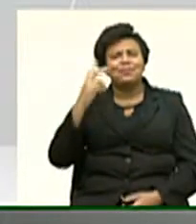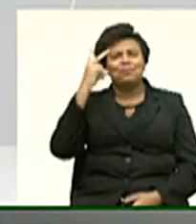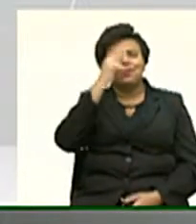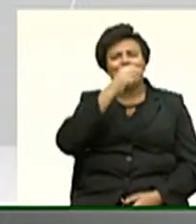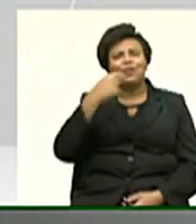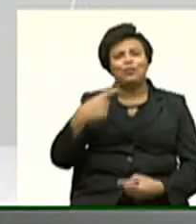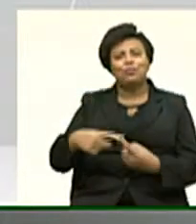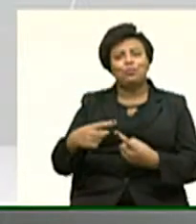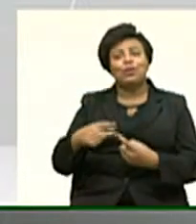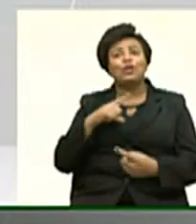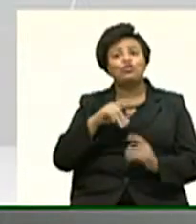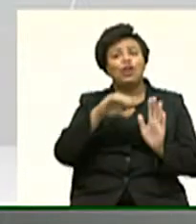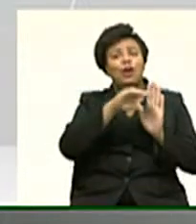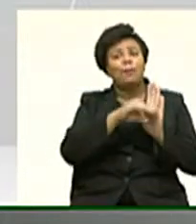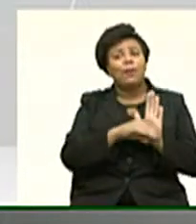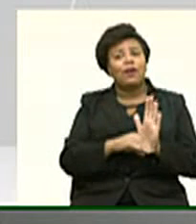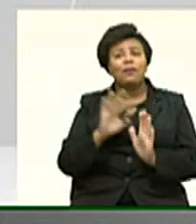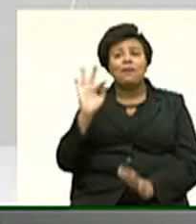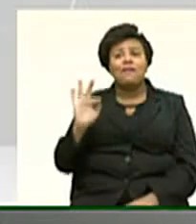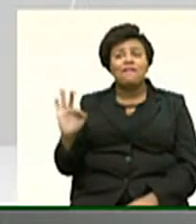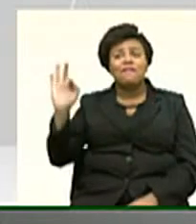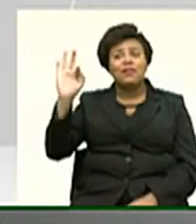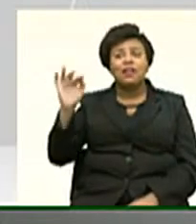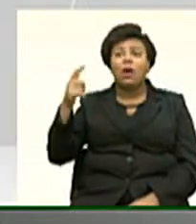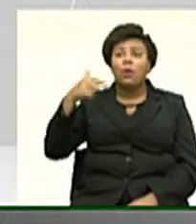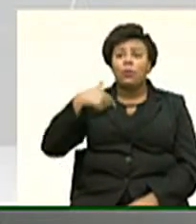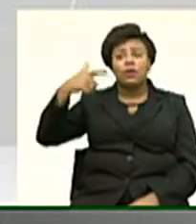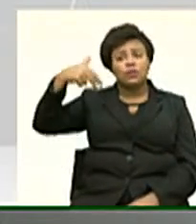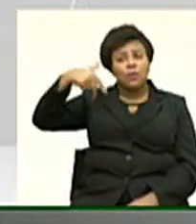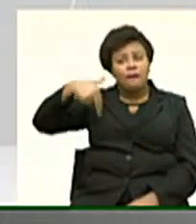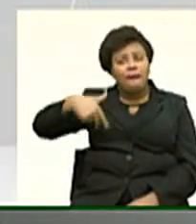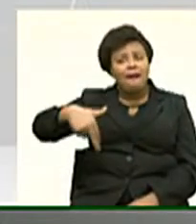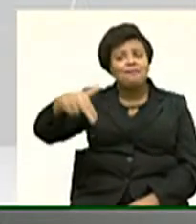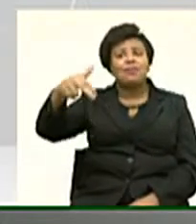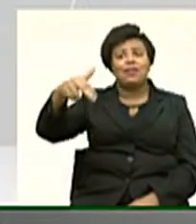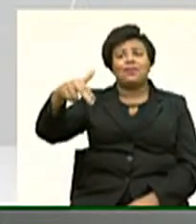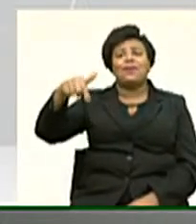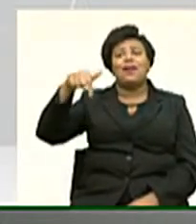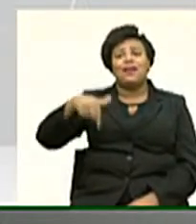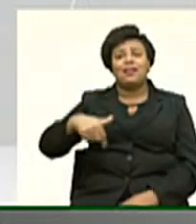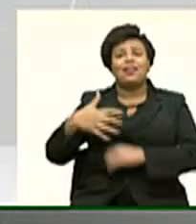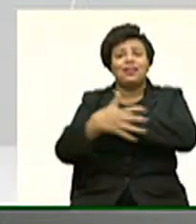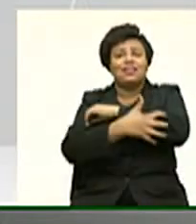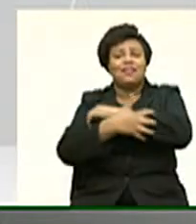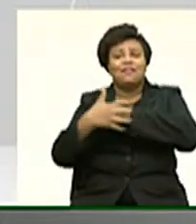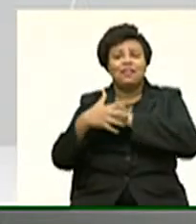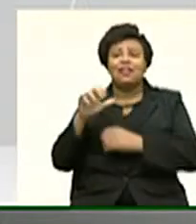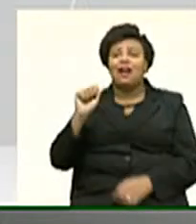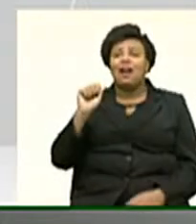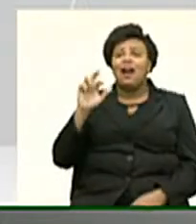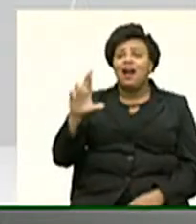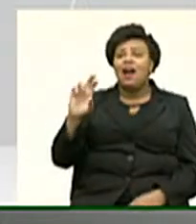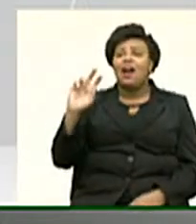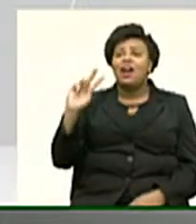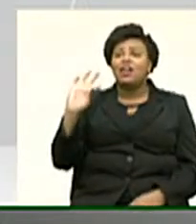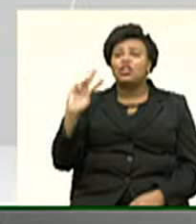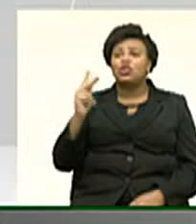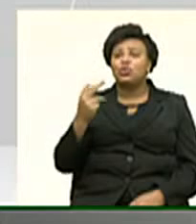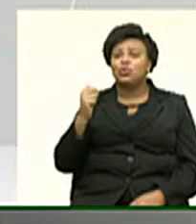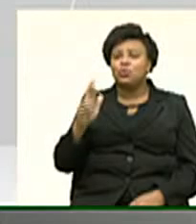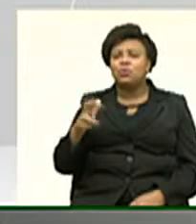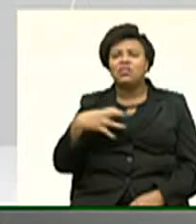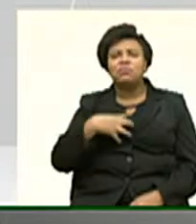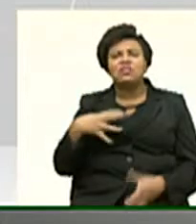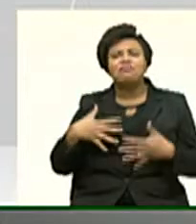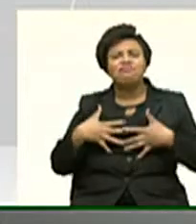mas porque tinha um programa federal. Quando eu caminho aqui na Vila Arthur Kraft, eu me sinto muito